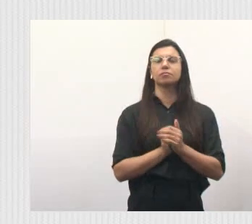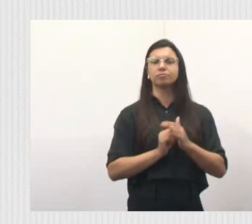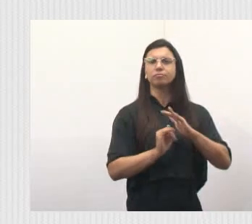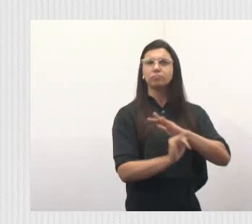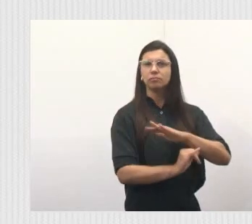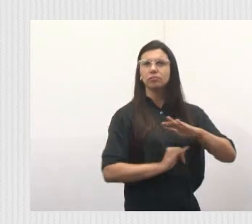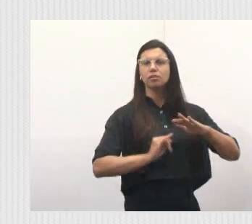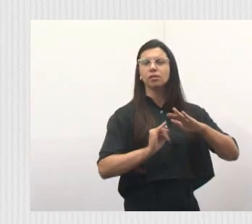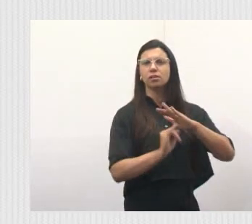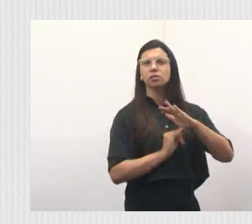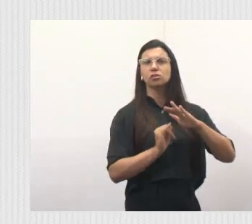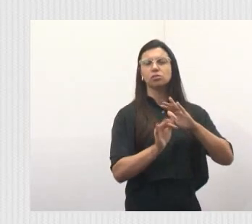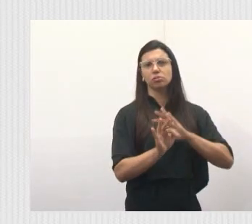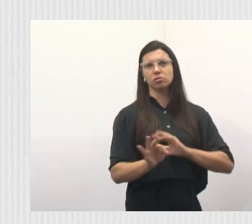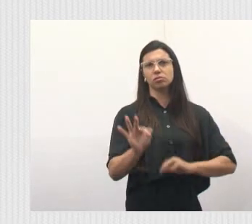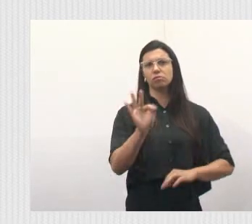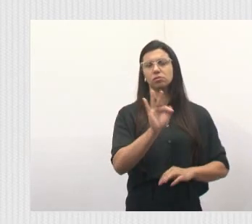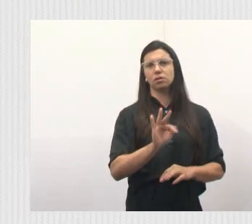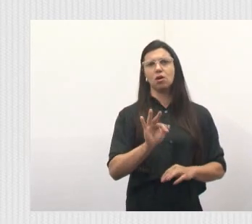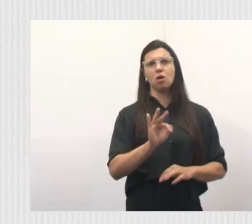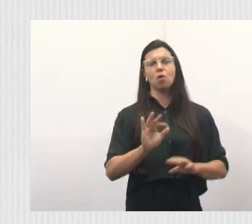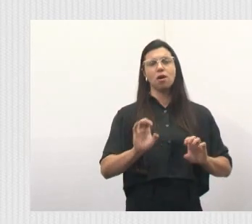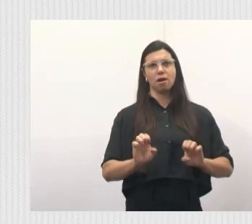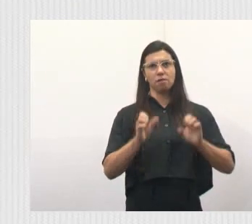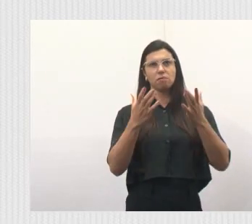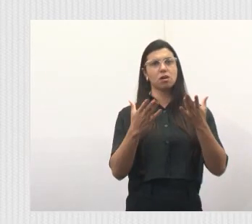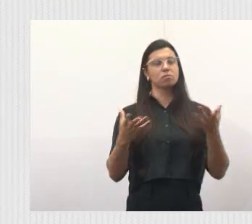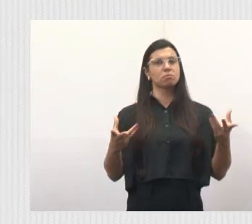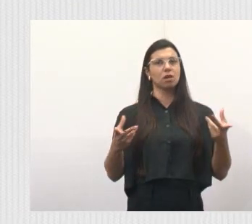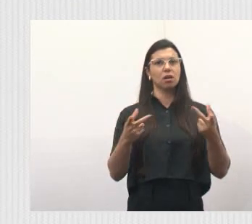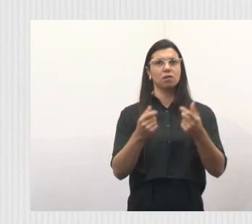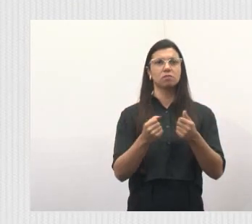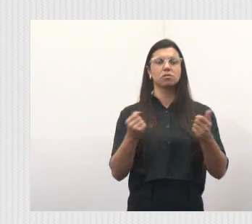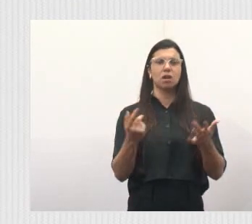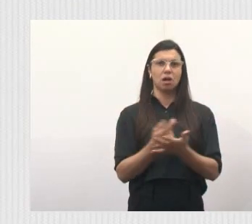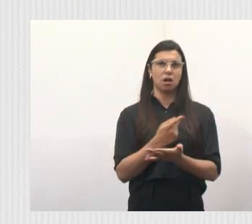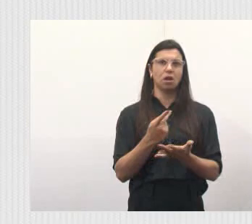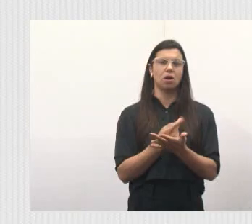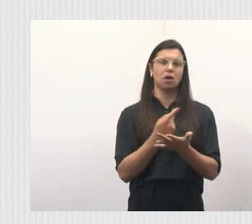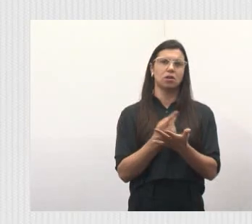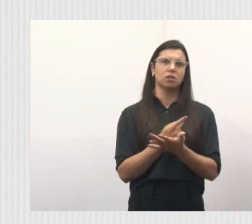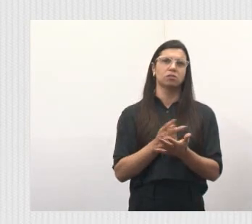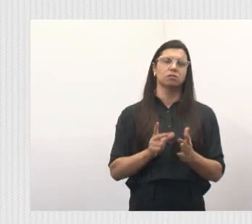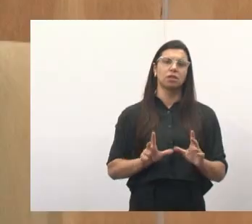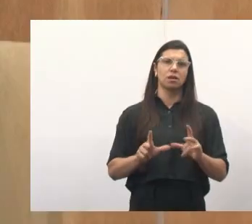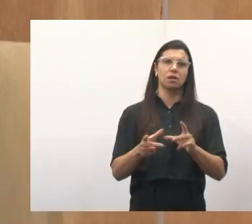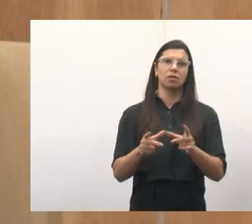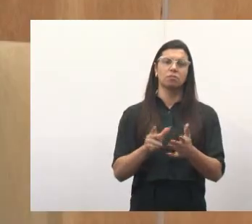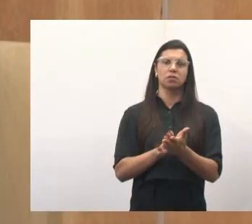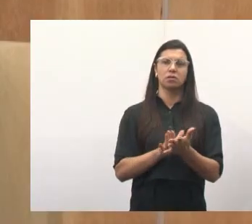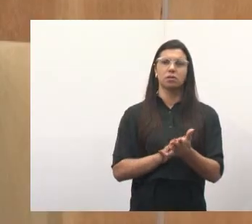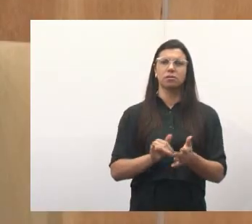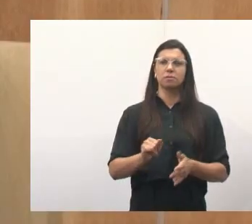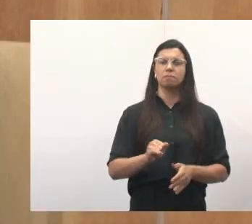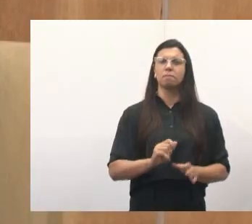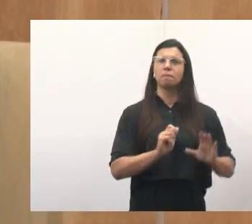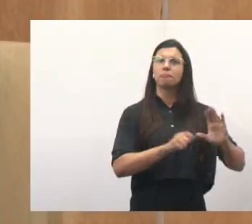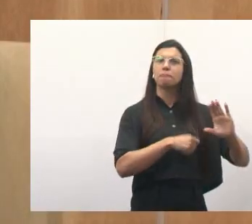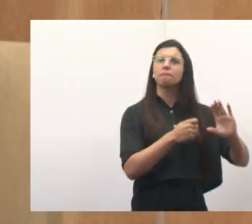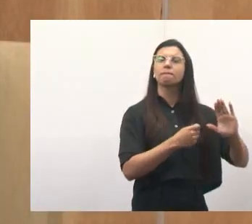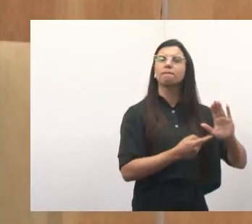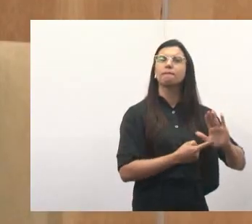Institucional do Instituto Federal de Jacareí, um evento bem bacana, aqui, uma audiência pública que aconteceu aqui na Câmara de Jacareí. Pode passar, por